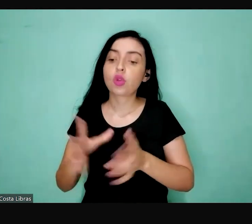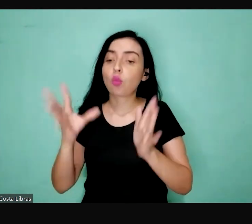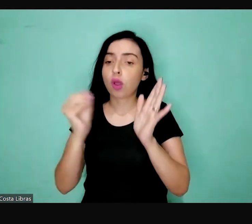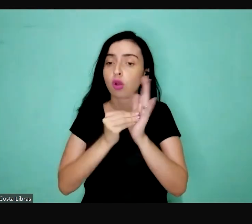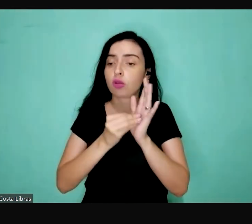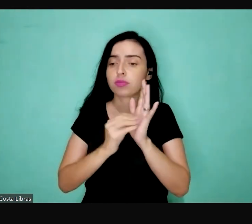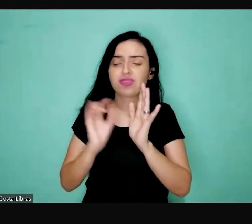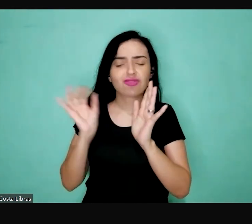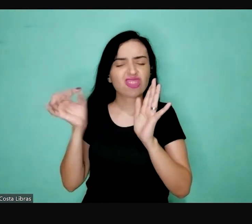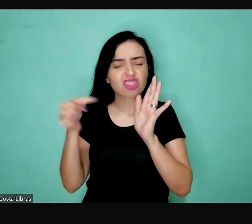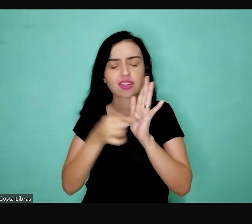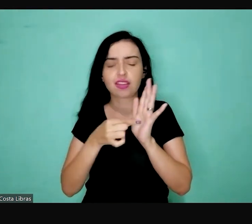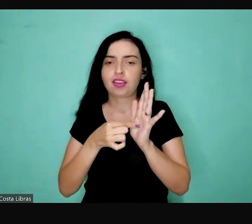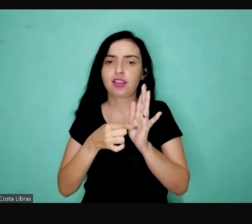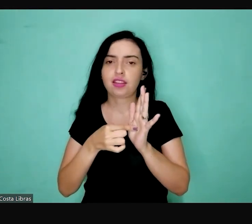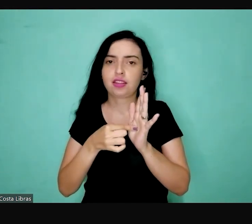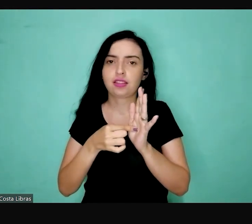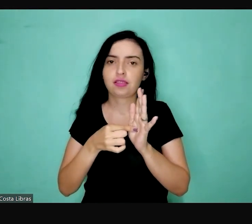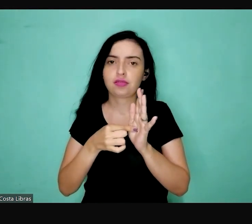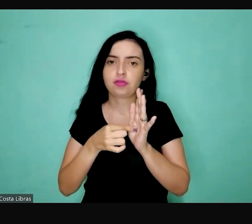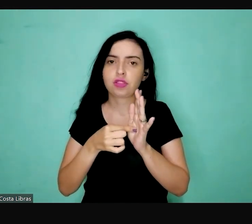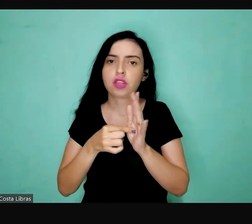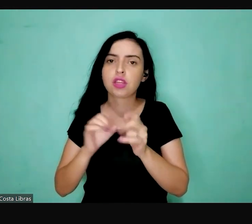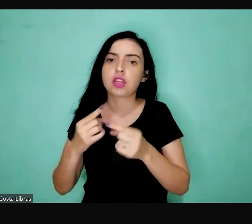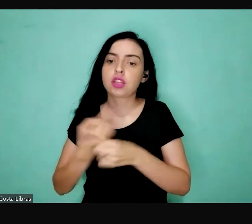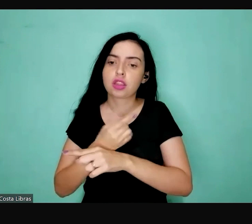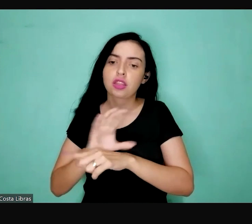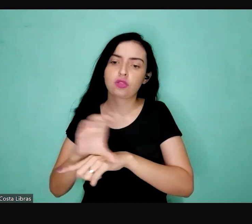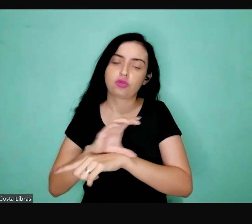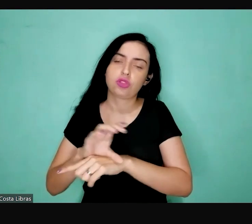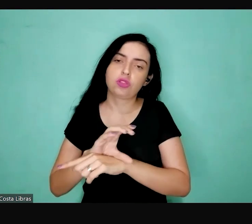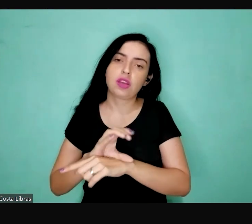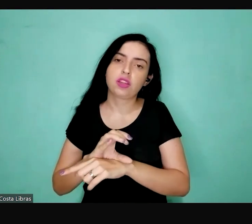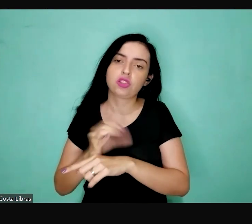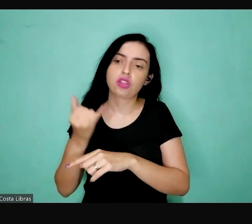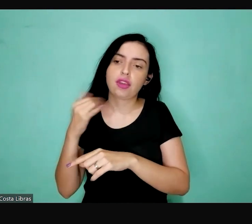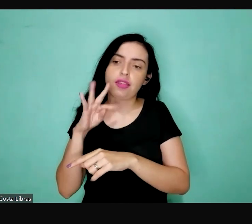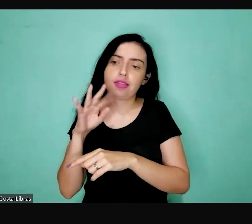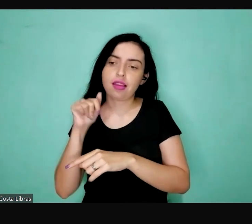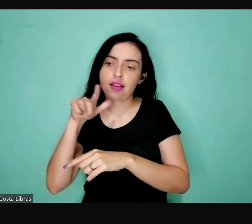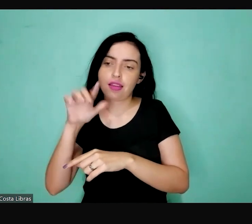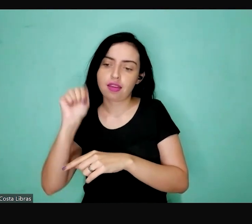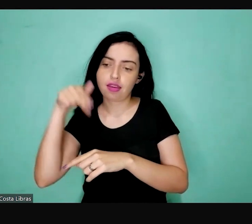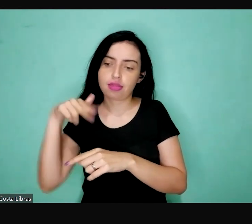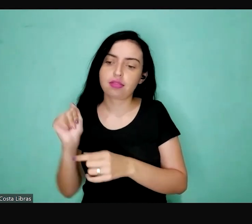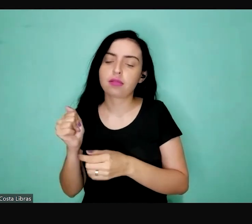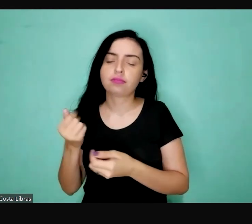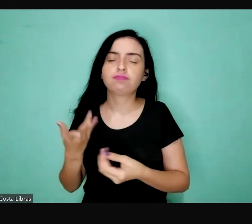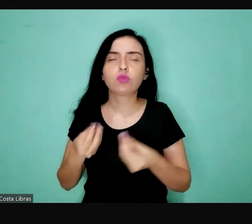direta da questão da inconstitucionalidade italiana. Quando